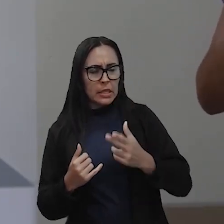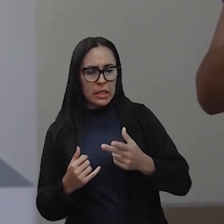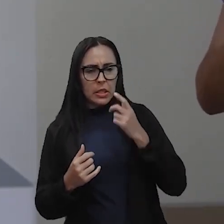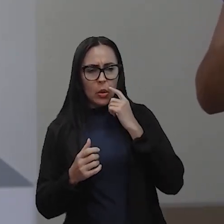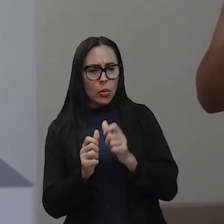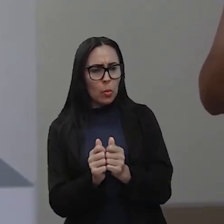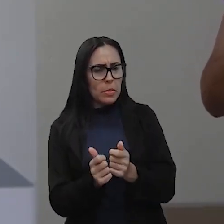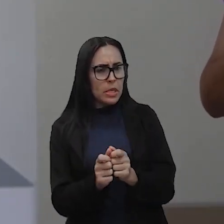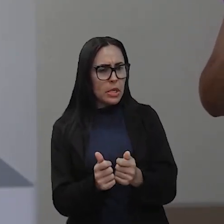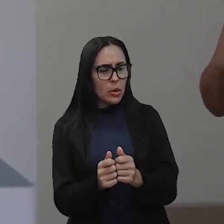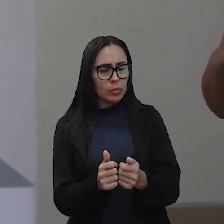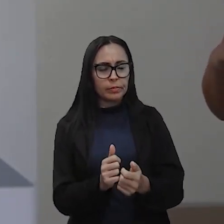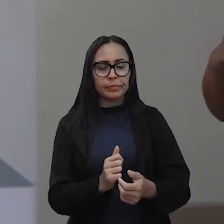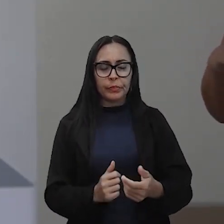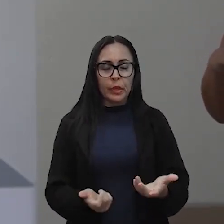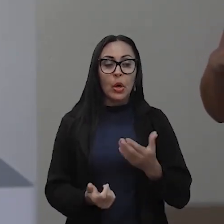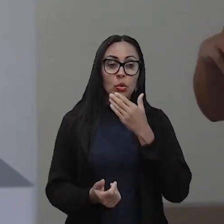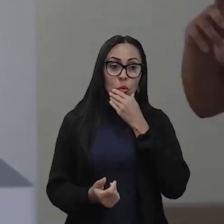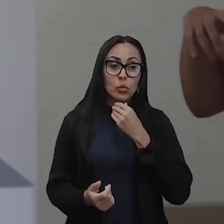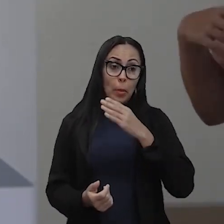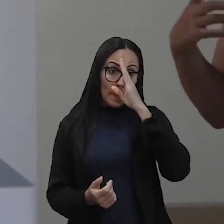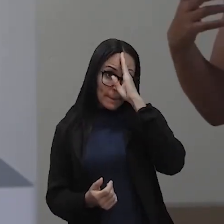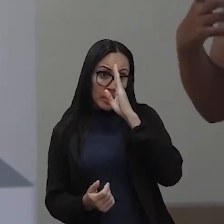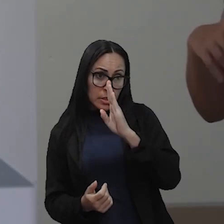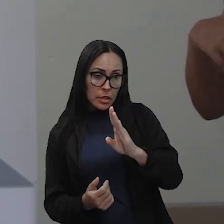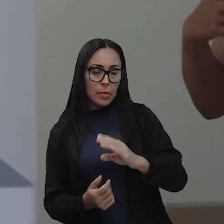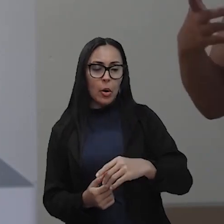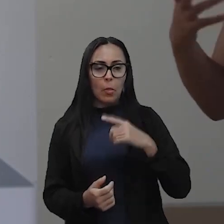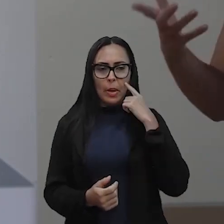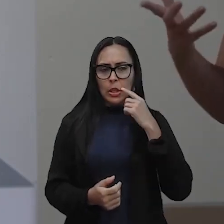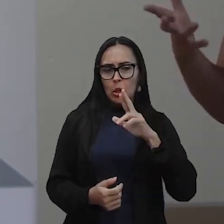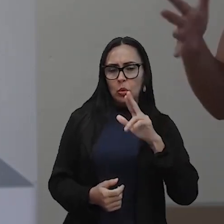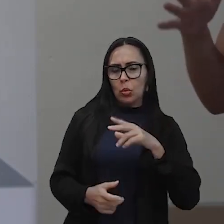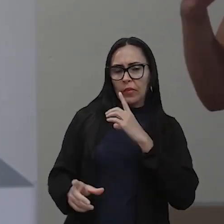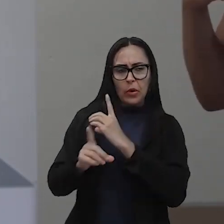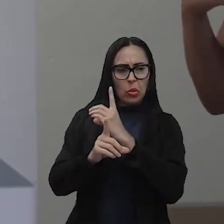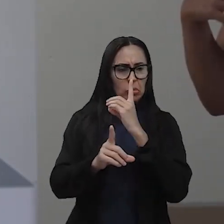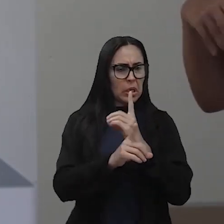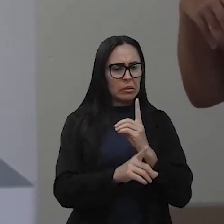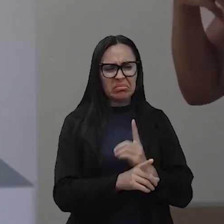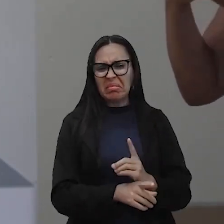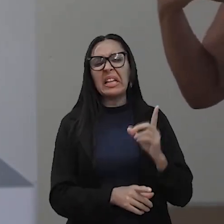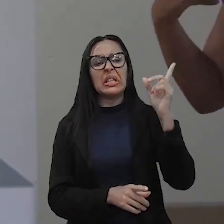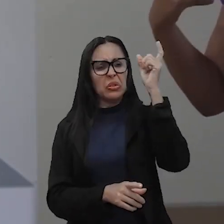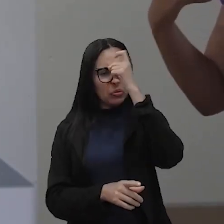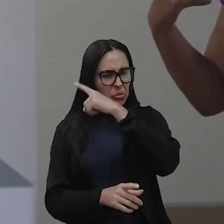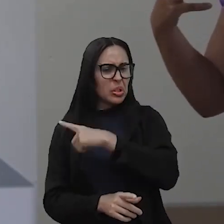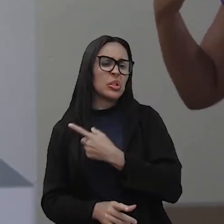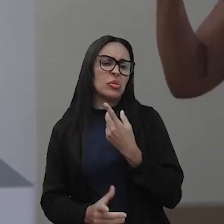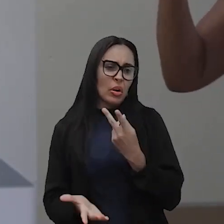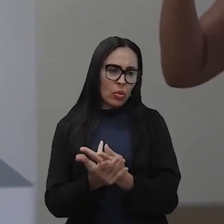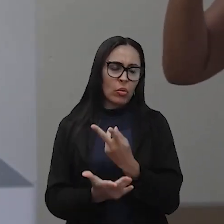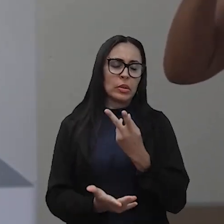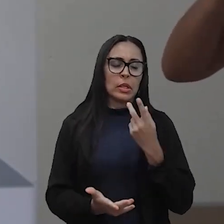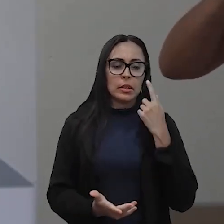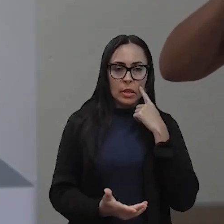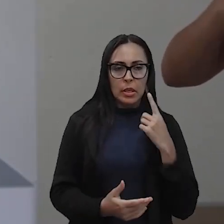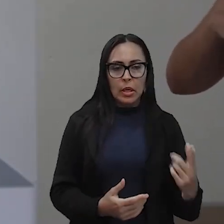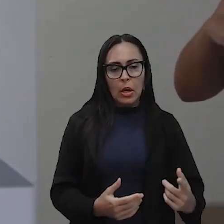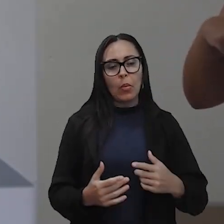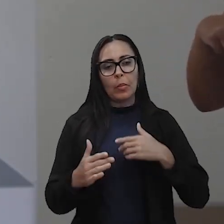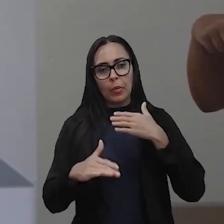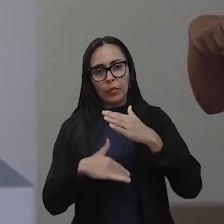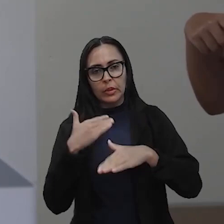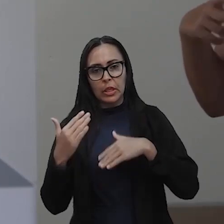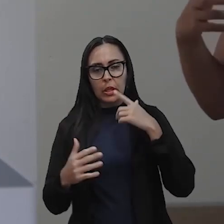homens, principalmente, vocês nunca vão encontrar, é muito raro, só se realmente tiver um período muito avançado e o